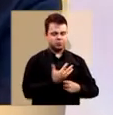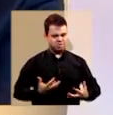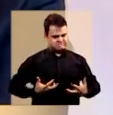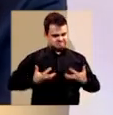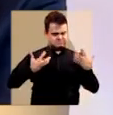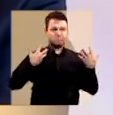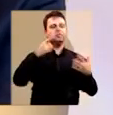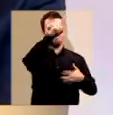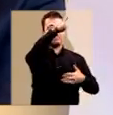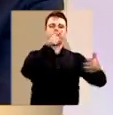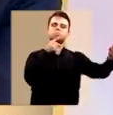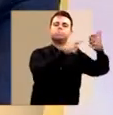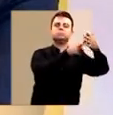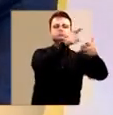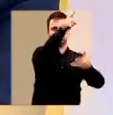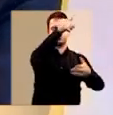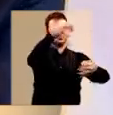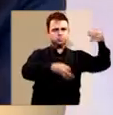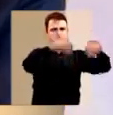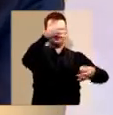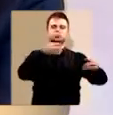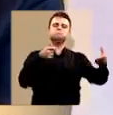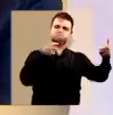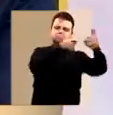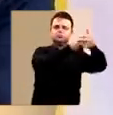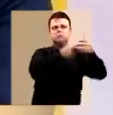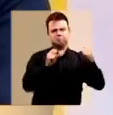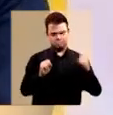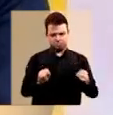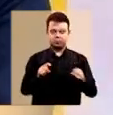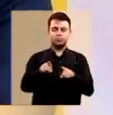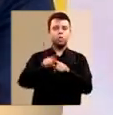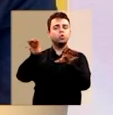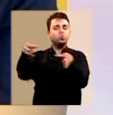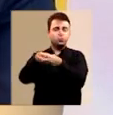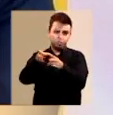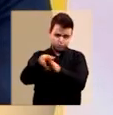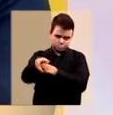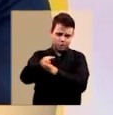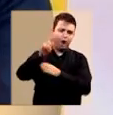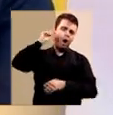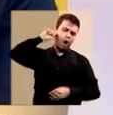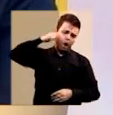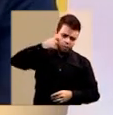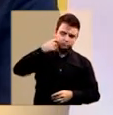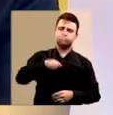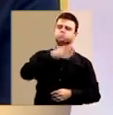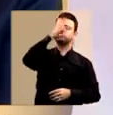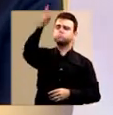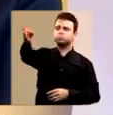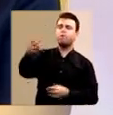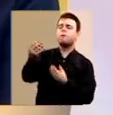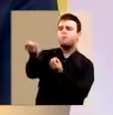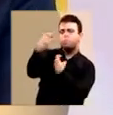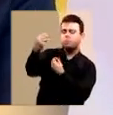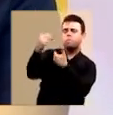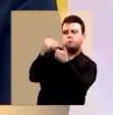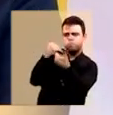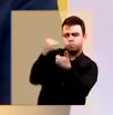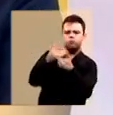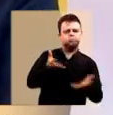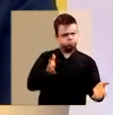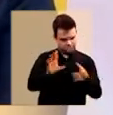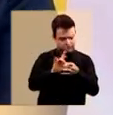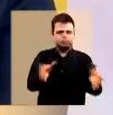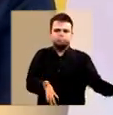podermos acionar o Poder Judiciário. O Conselho Afro também está à disposição para receber essas pessoas no sentido de orientá-las.